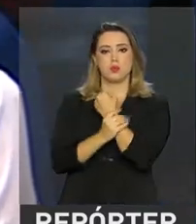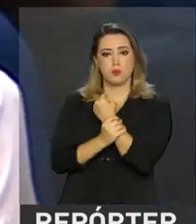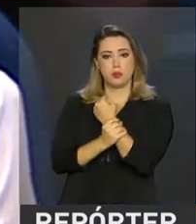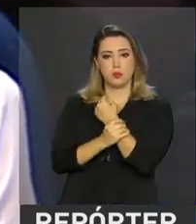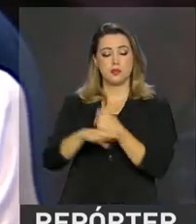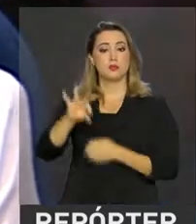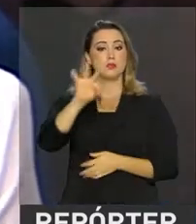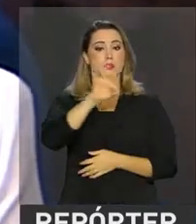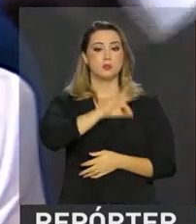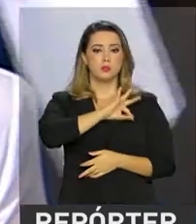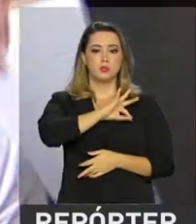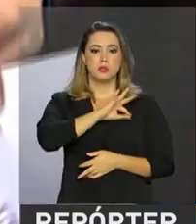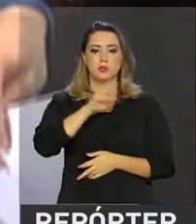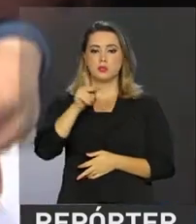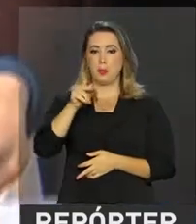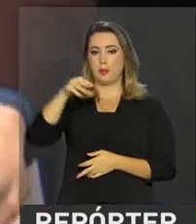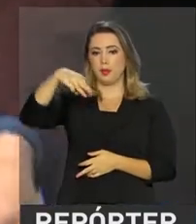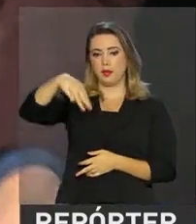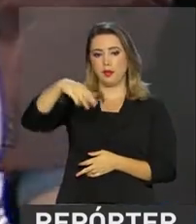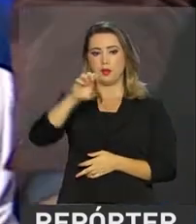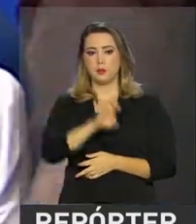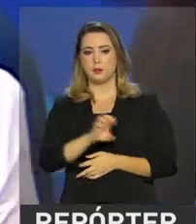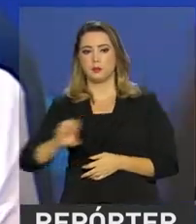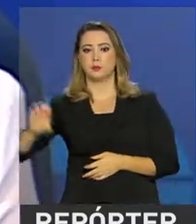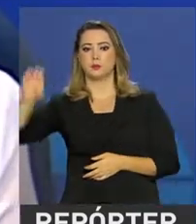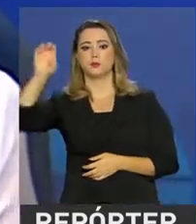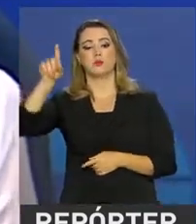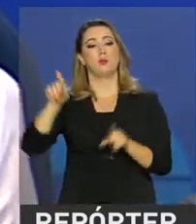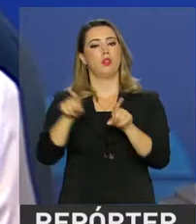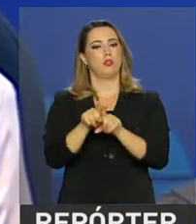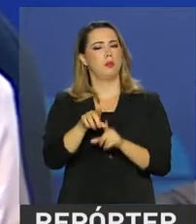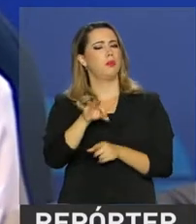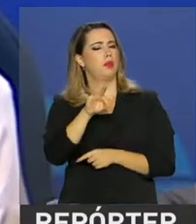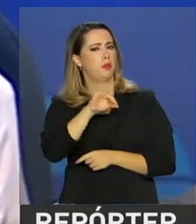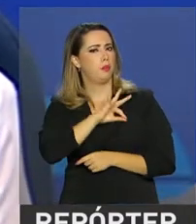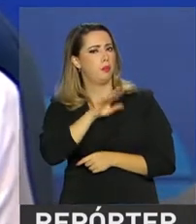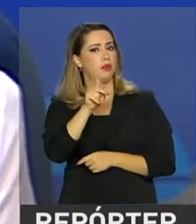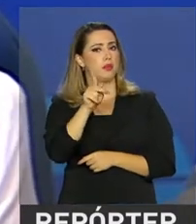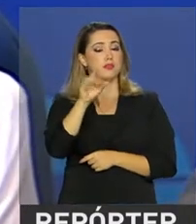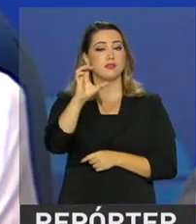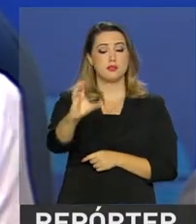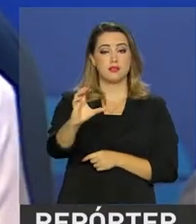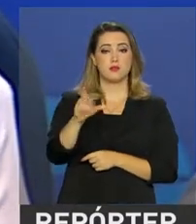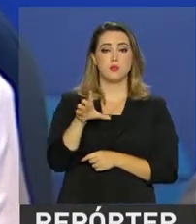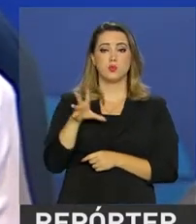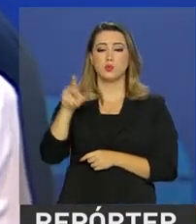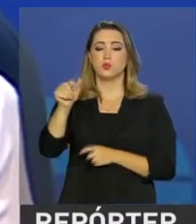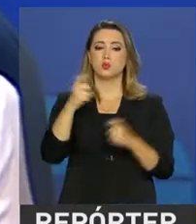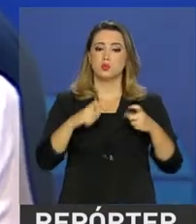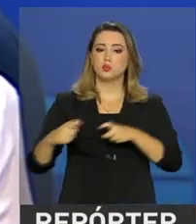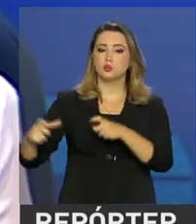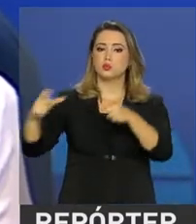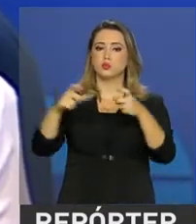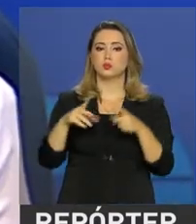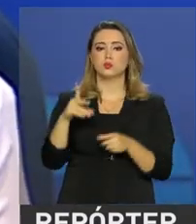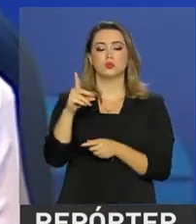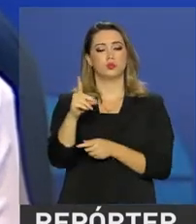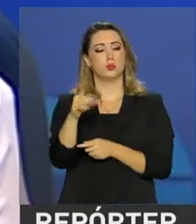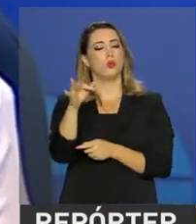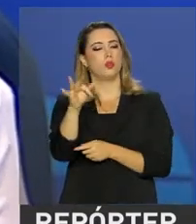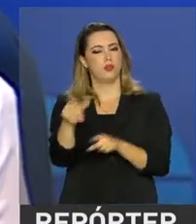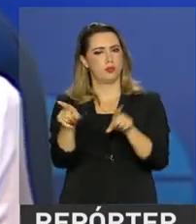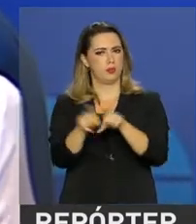e do Distrito Federal, a Polícia Civil de todos os estados também e Distrito